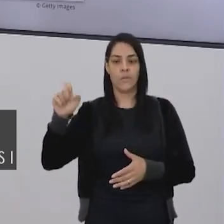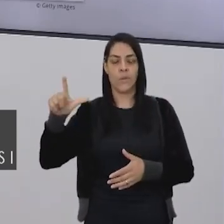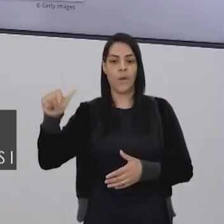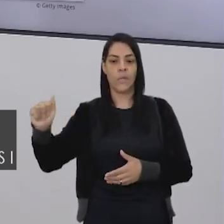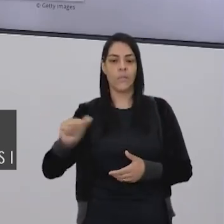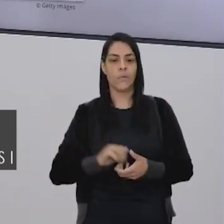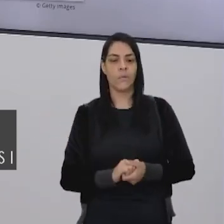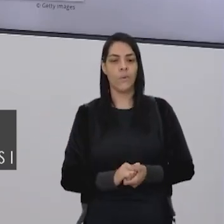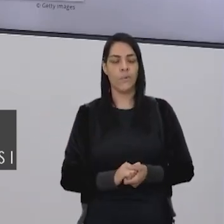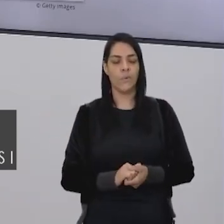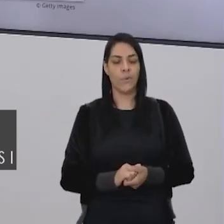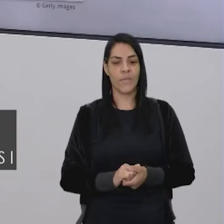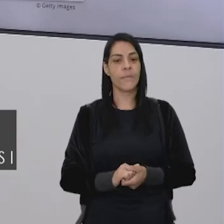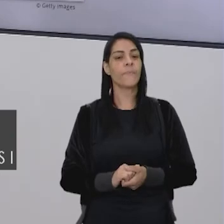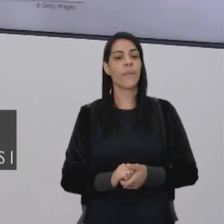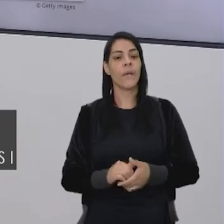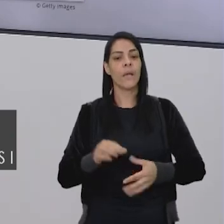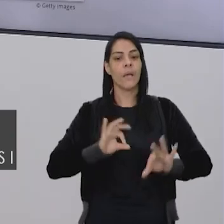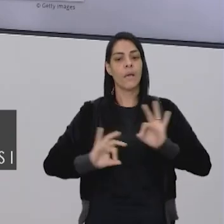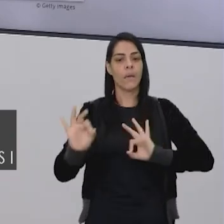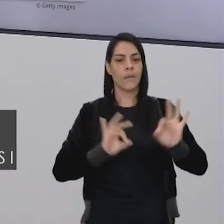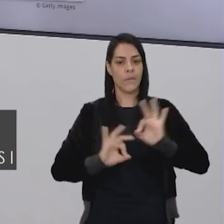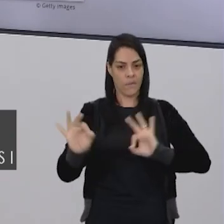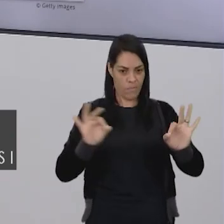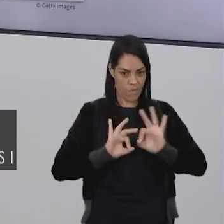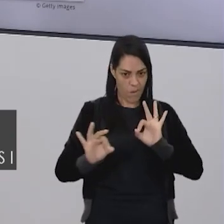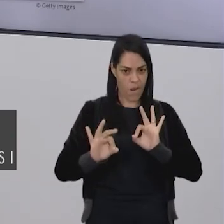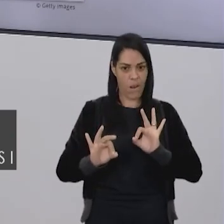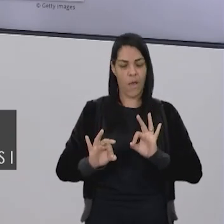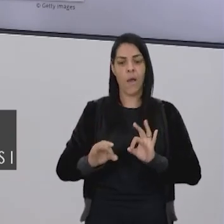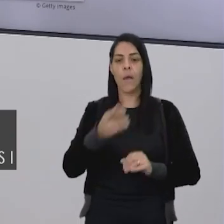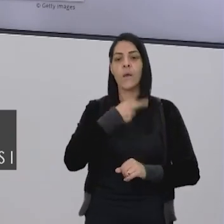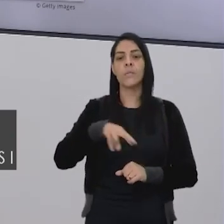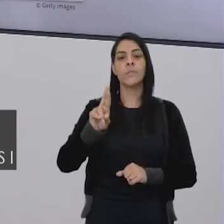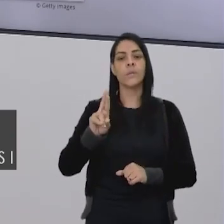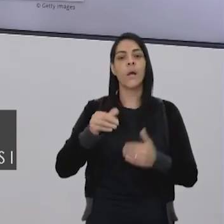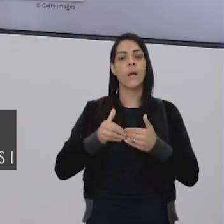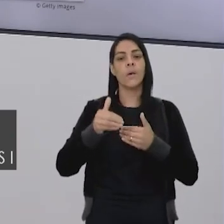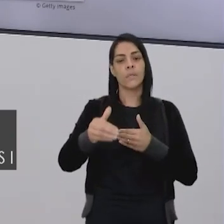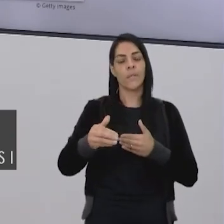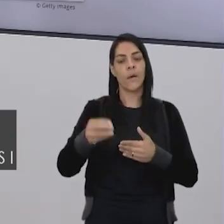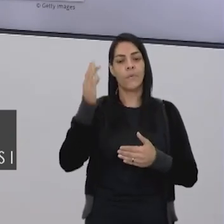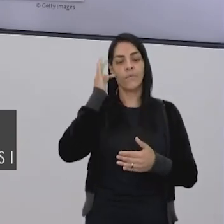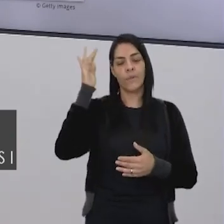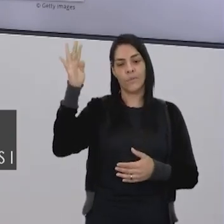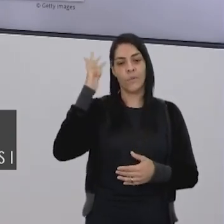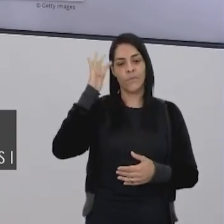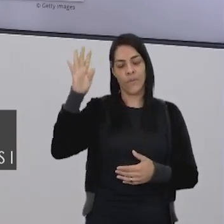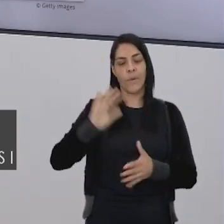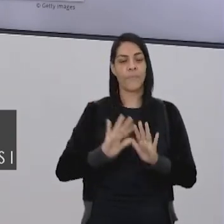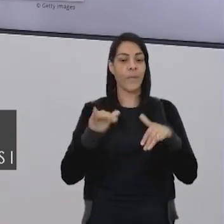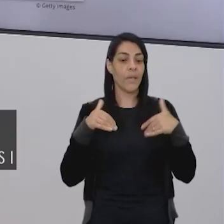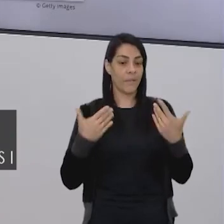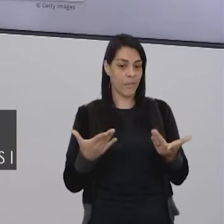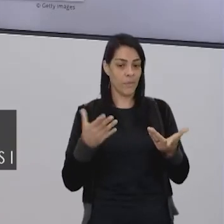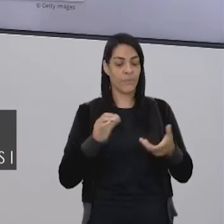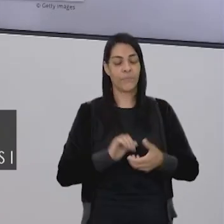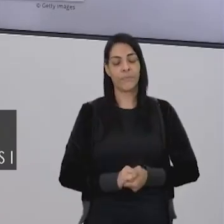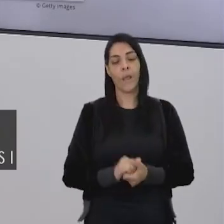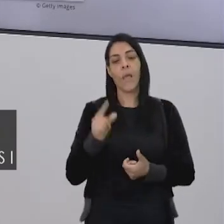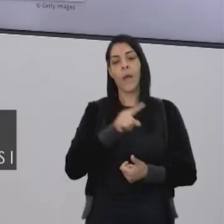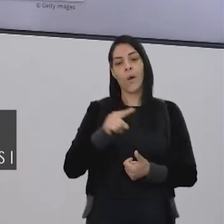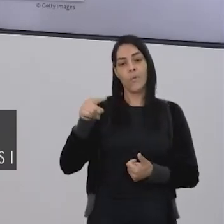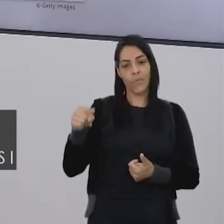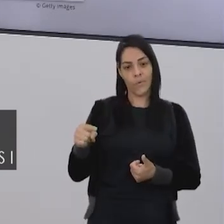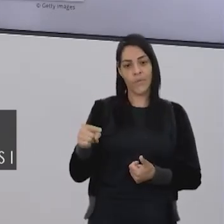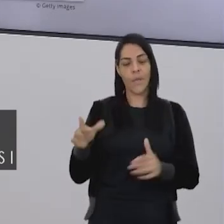objetivava a preparação para deveres religiosos a partir da filosofia. Então, você